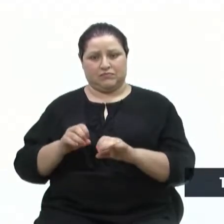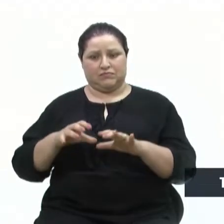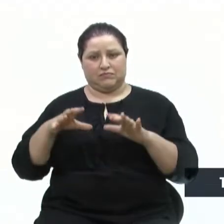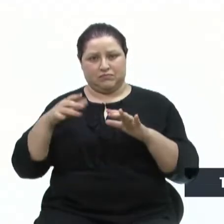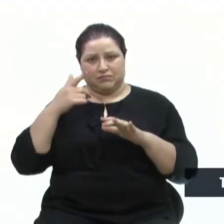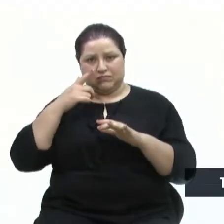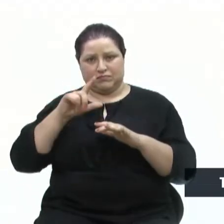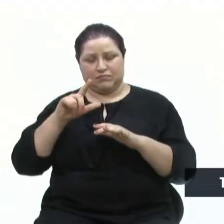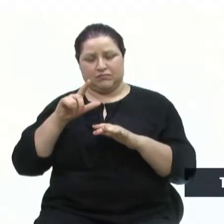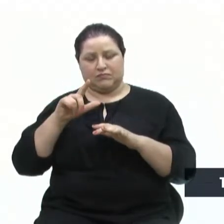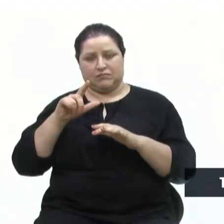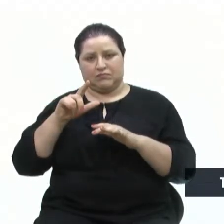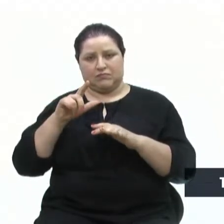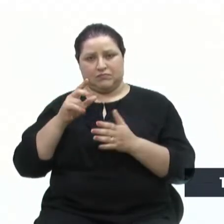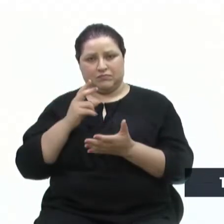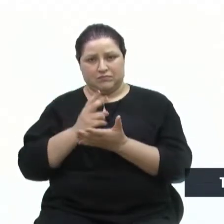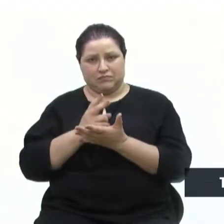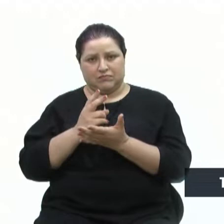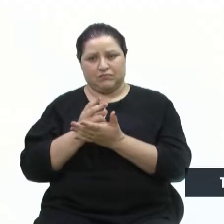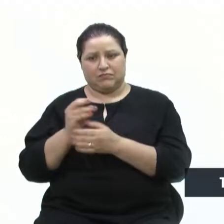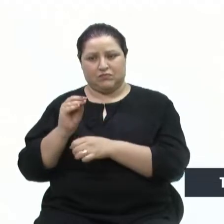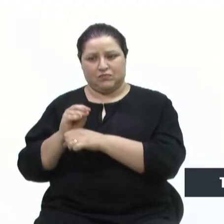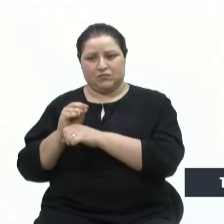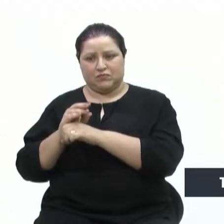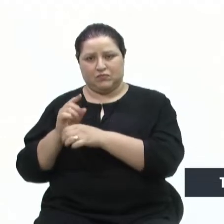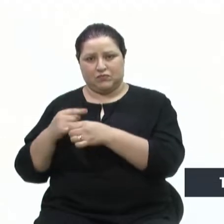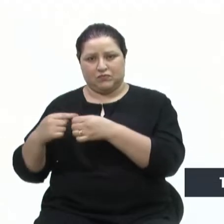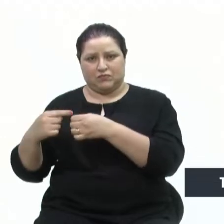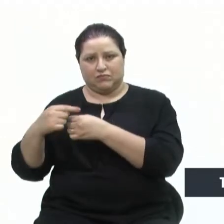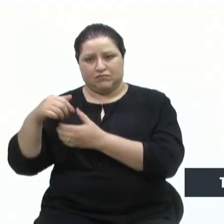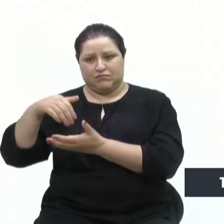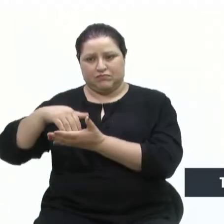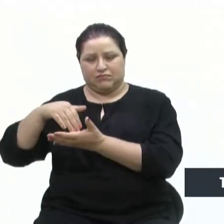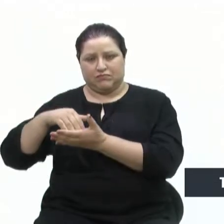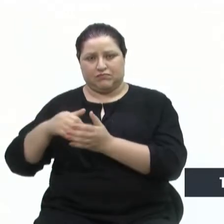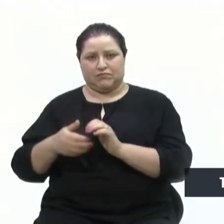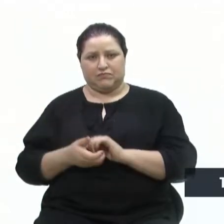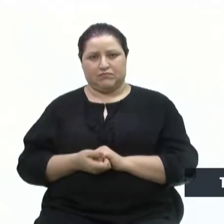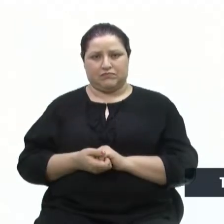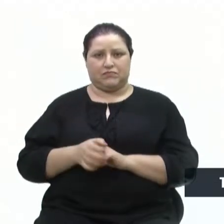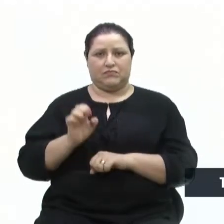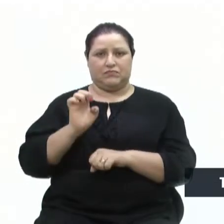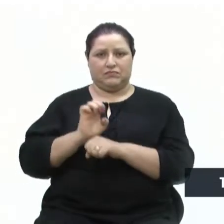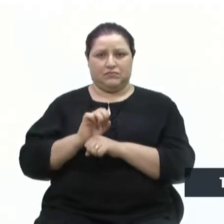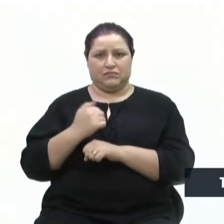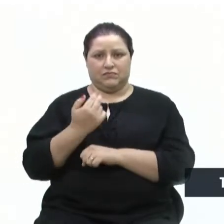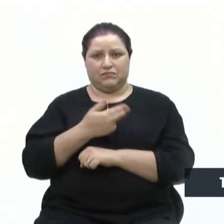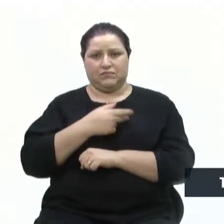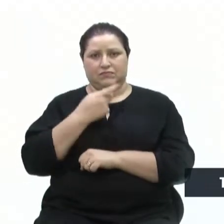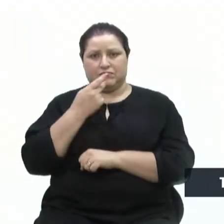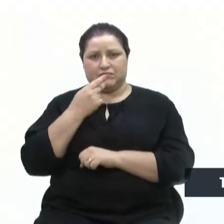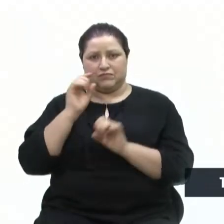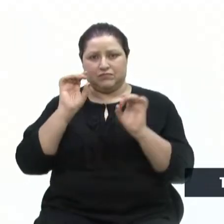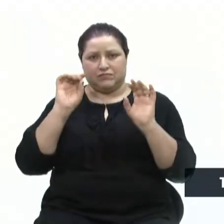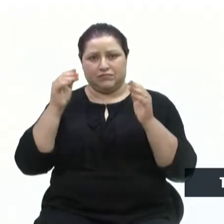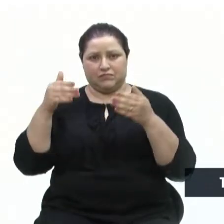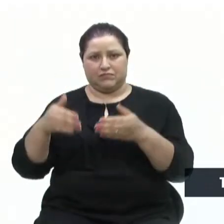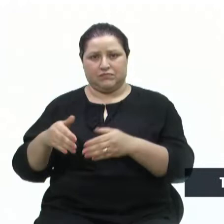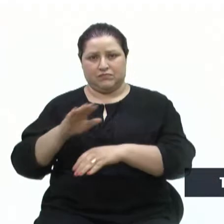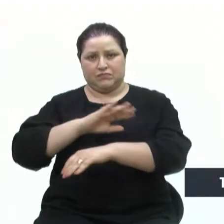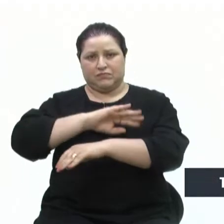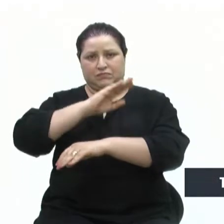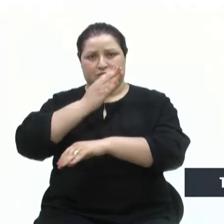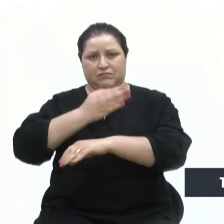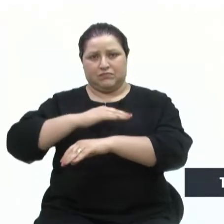manter o mínimo da sua cidade então o Estado a gente está falando aqui mais específico da região da serra